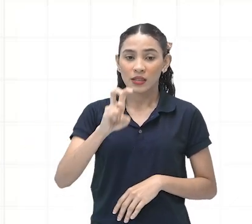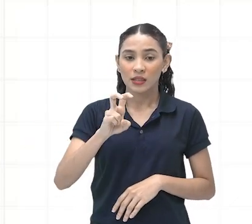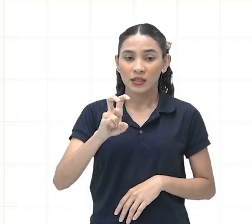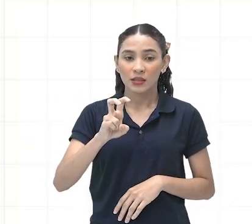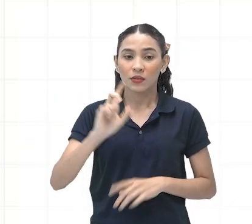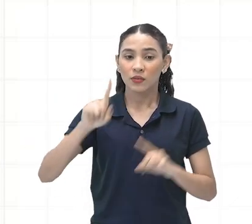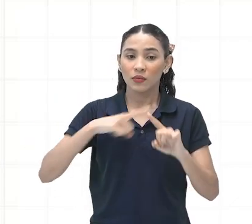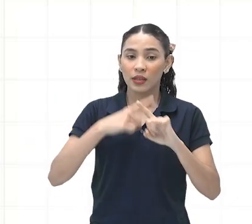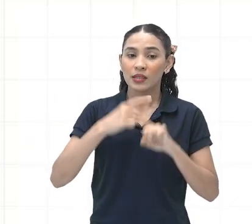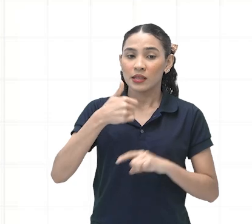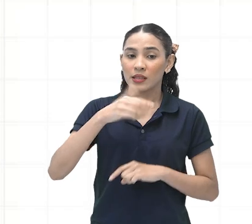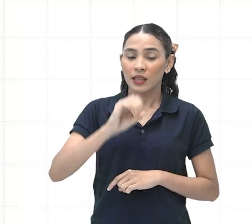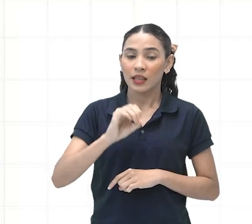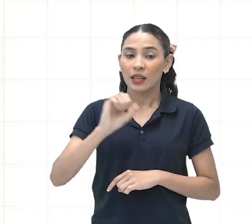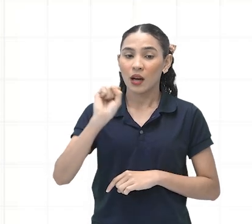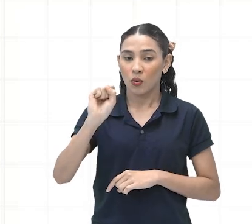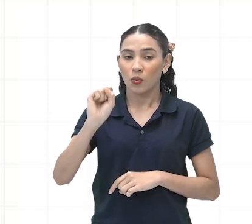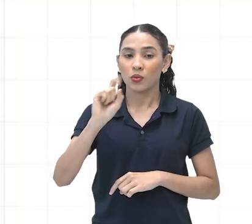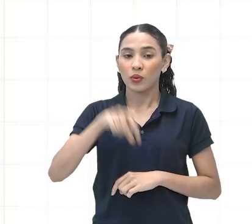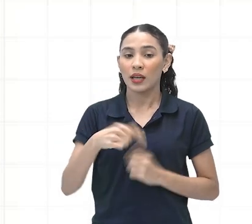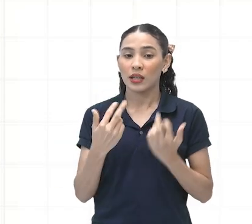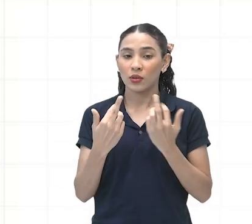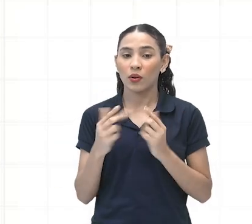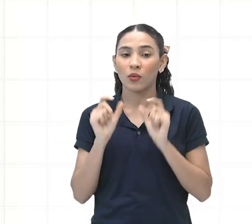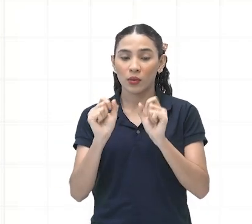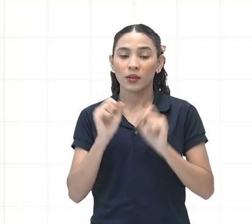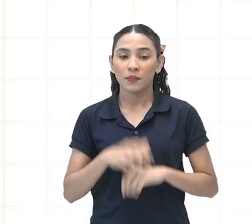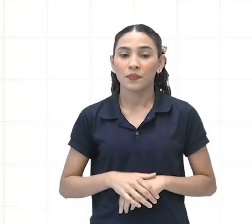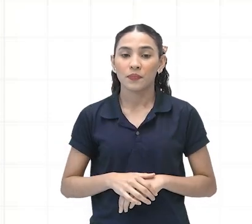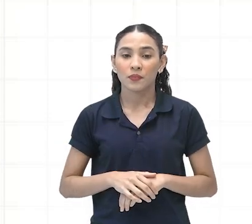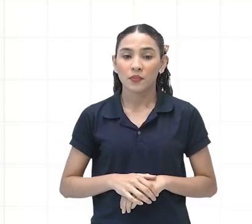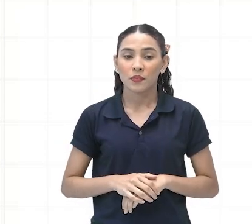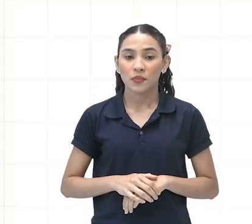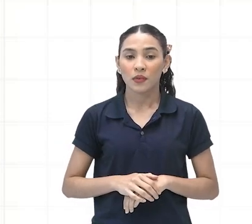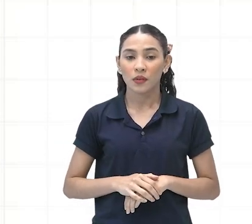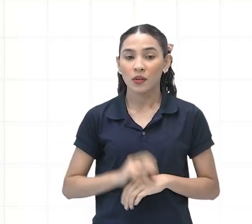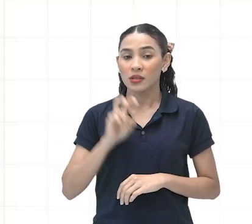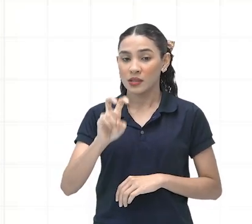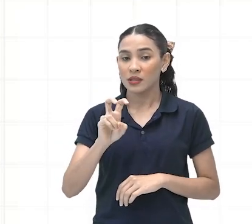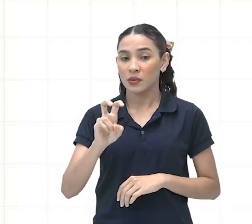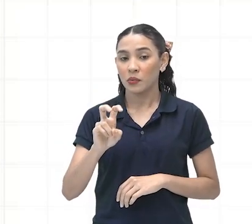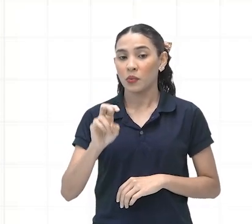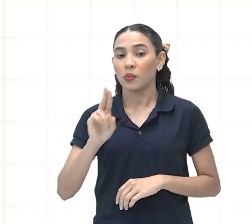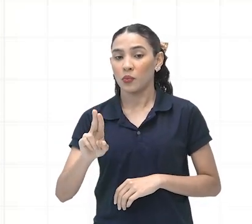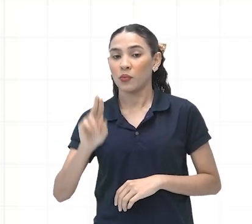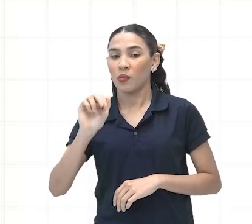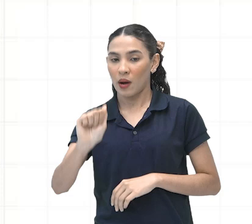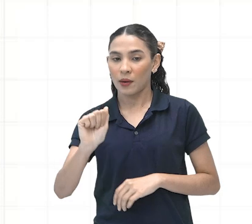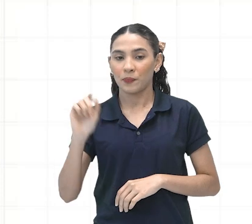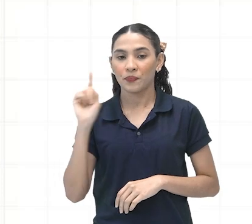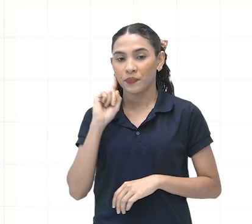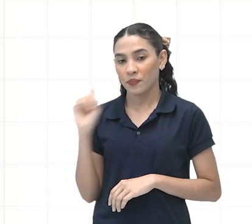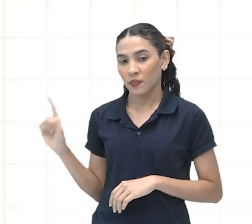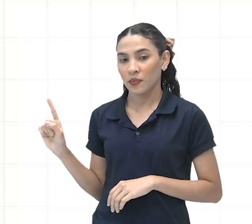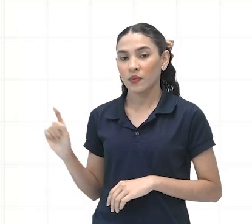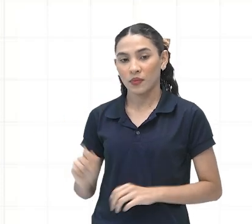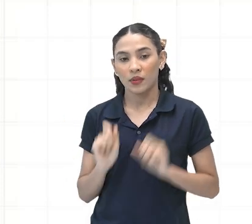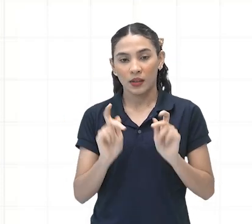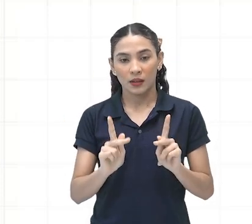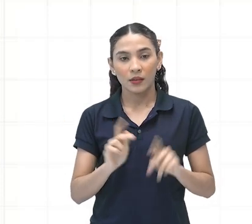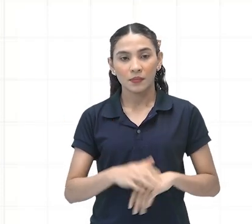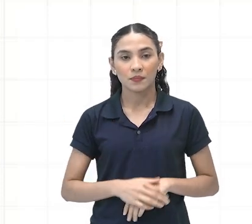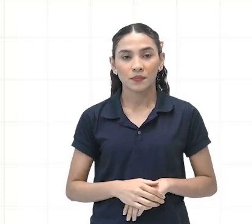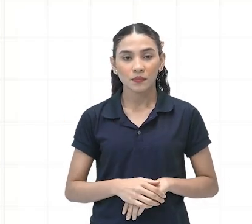7,5 vezes 10 a 8 é igual a 5 unidades astronômicas. Tudo